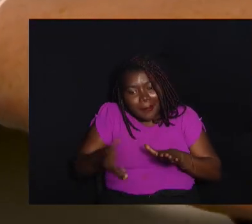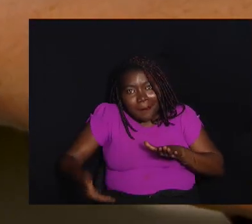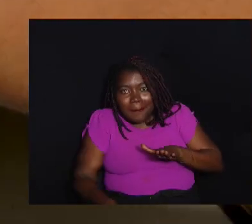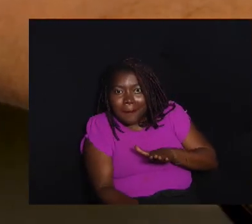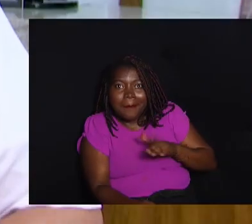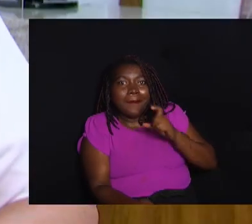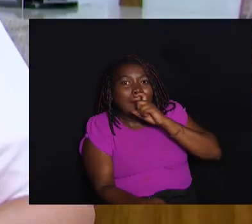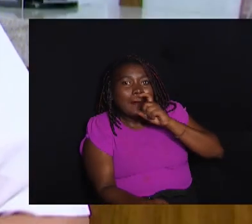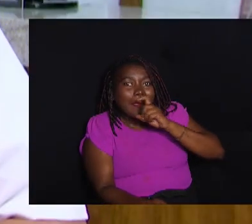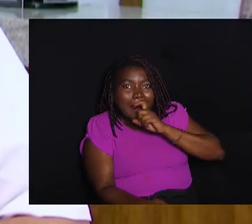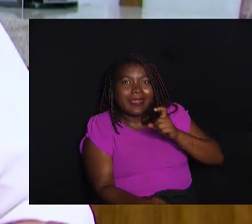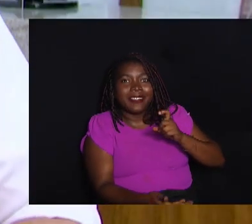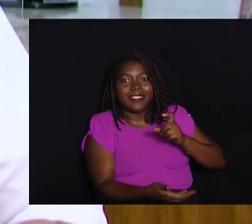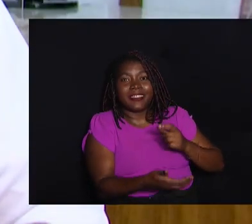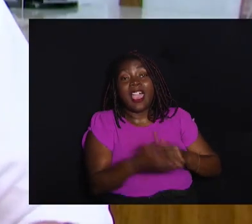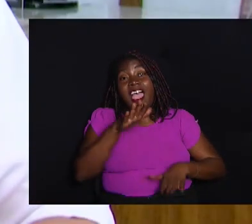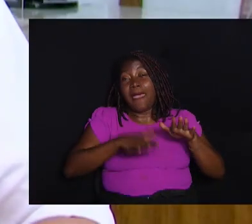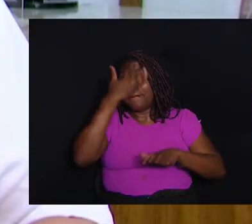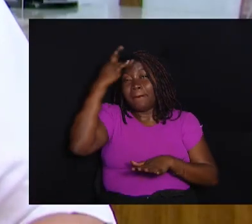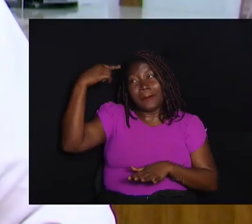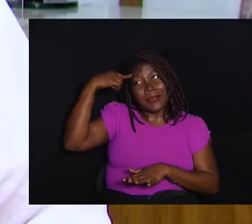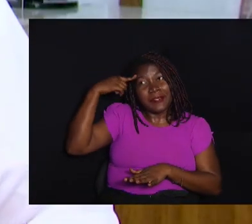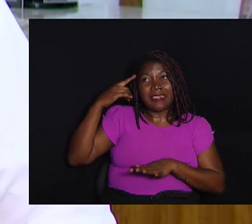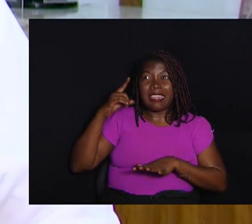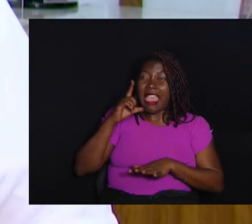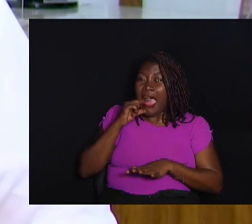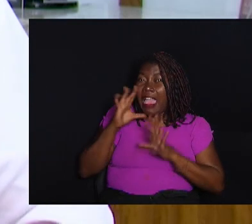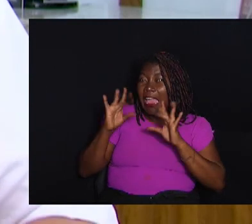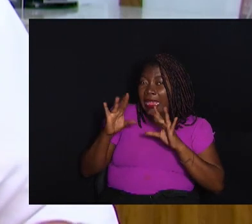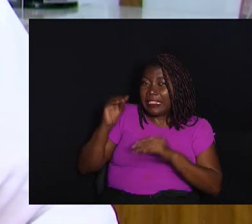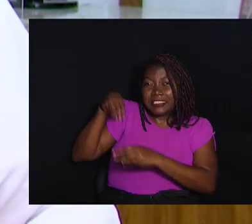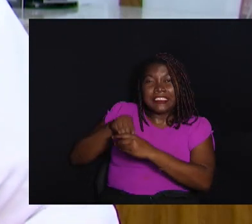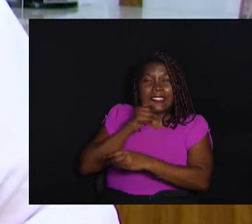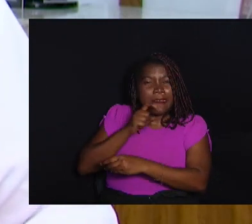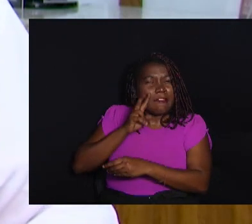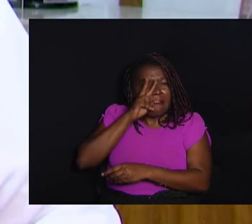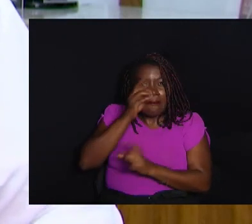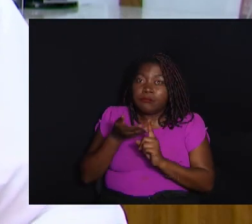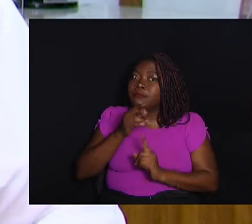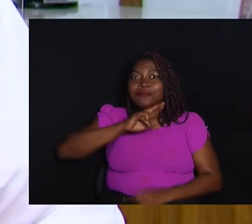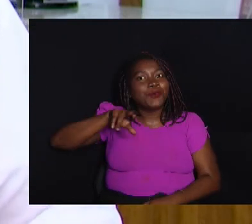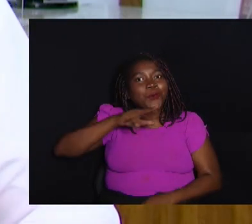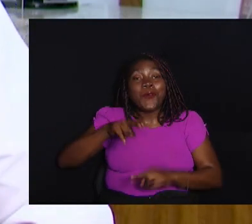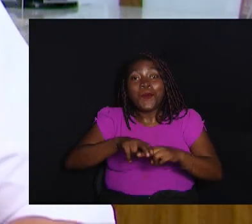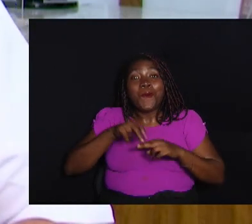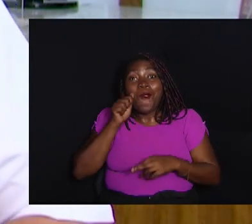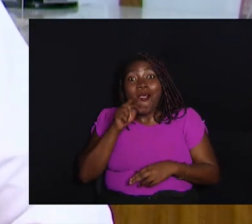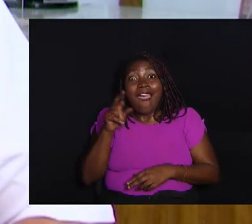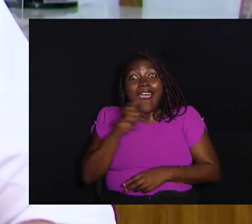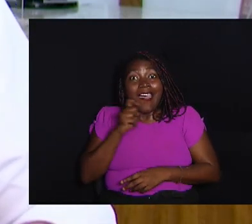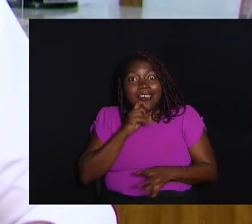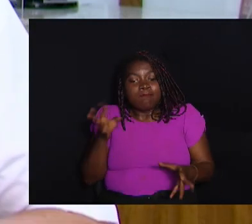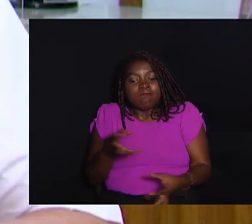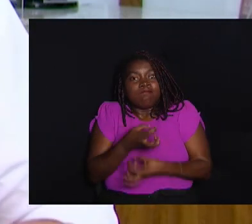geladeira. Às vezes as pessoas acham que a umidade da geladeira é muito alta e não é, porque o ar frio segura a umidade. Então é